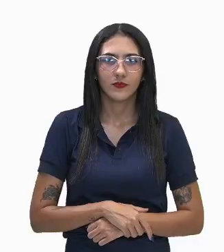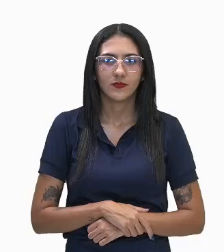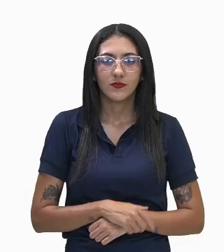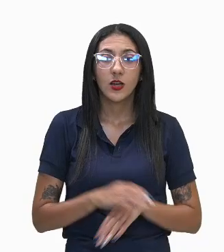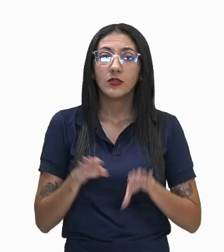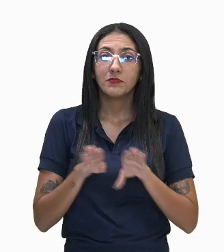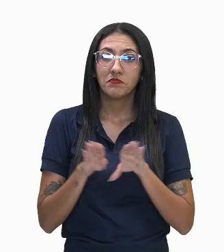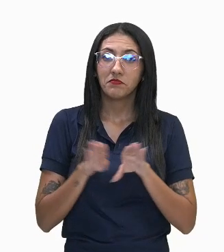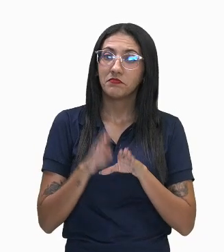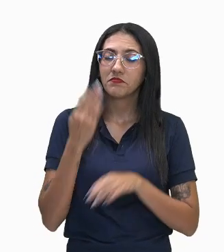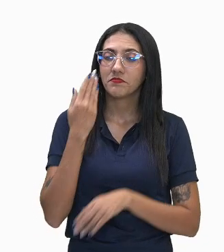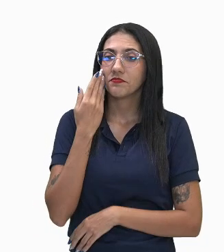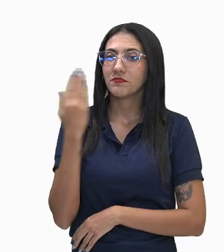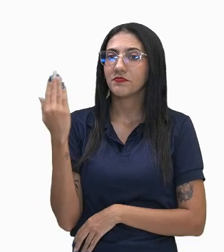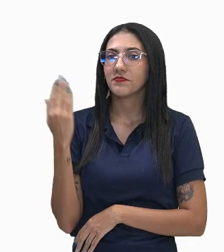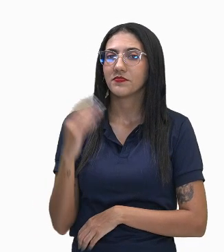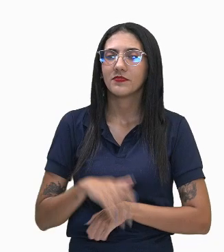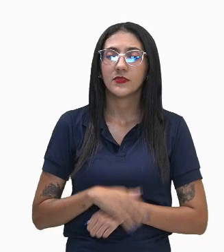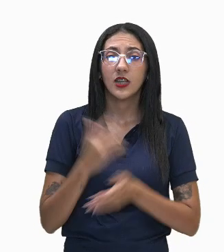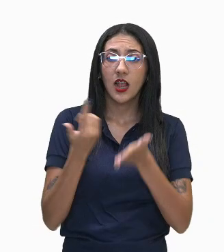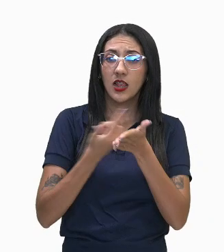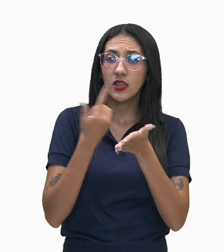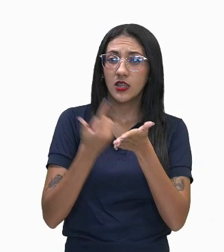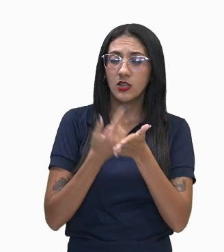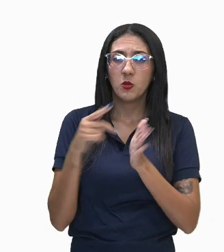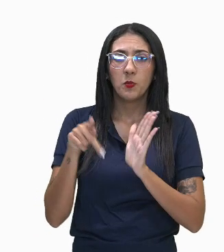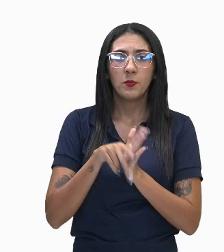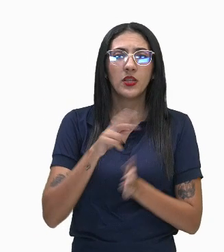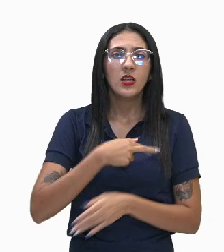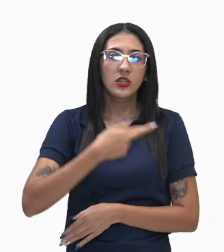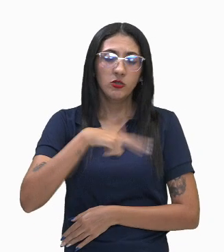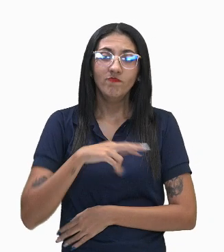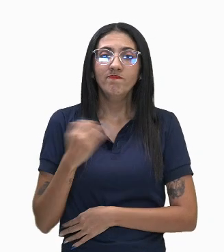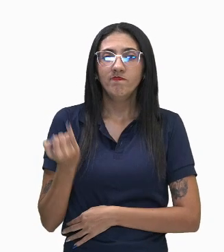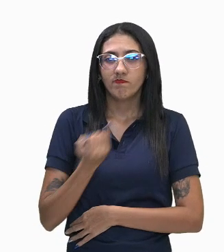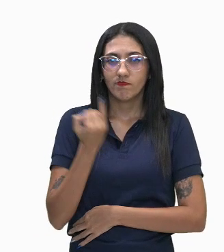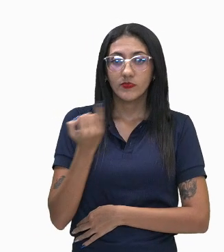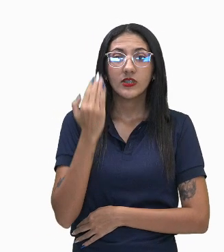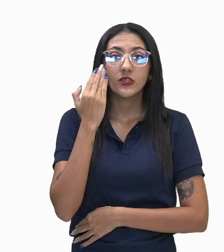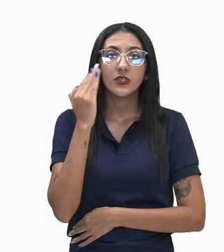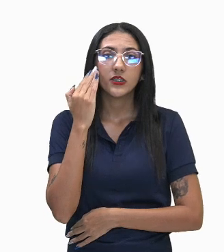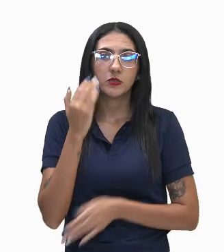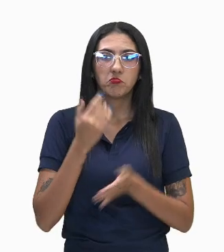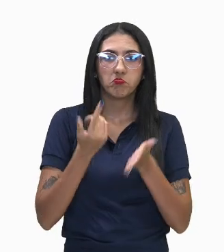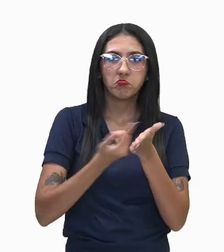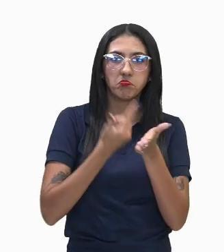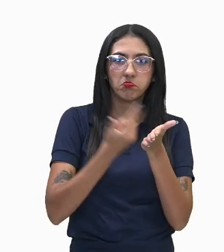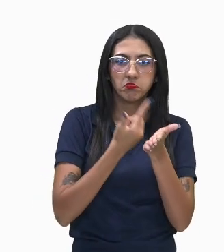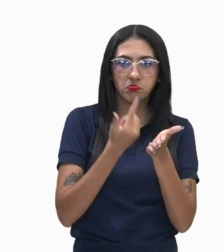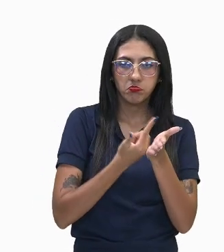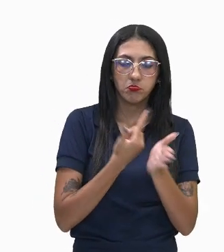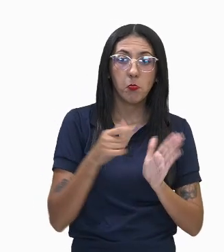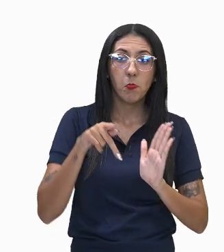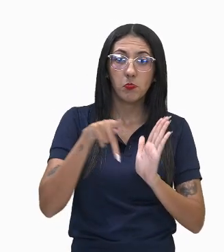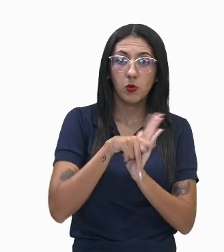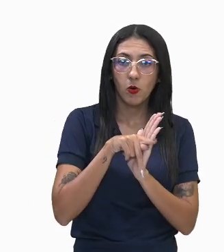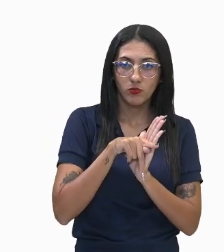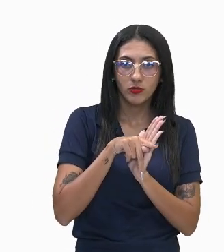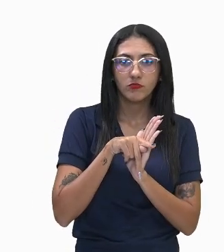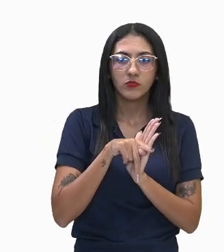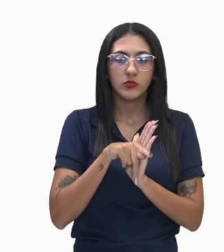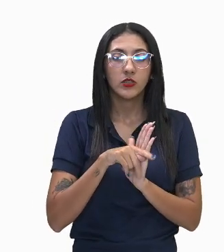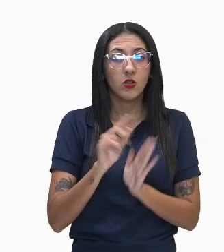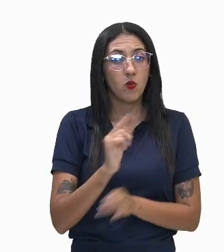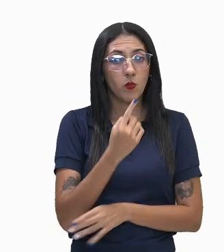livros religiosos. É importante destacar as diferenças entre escrituras sagradas de determinadas